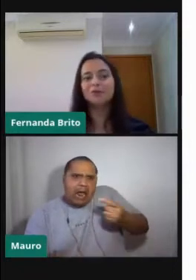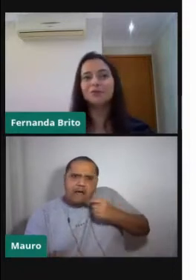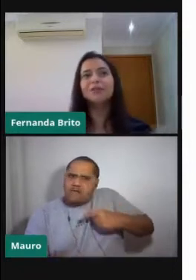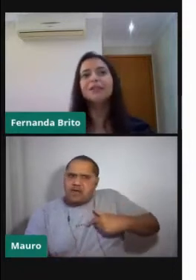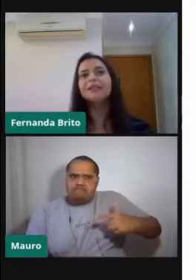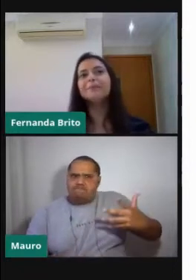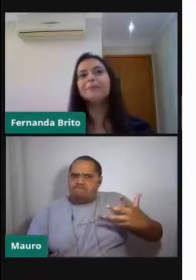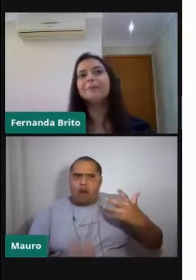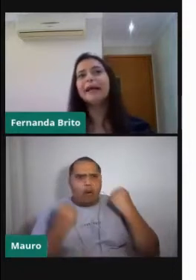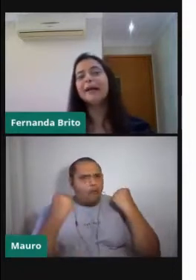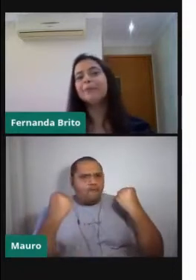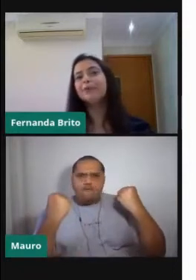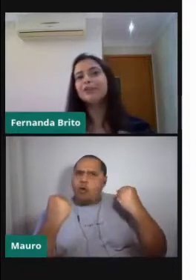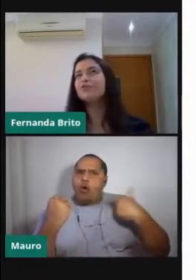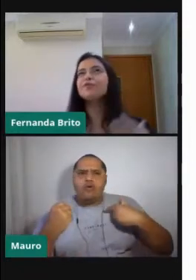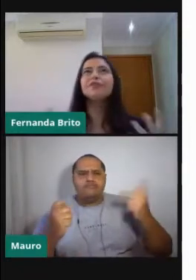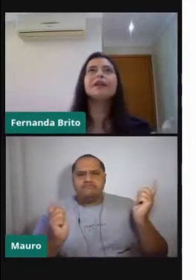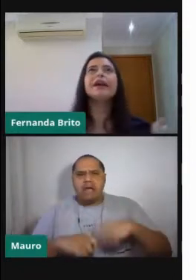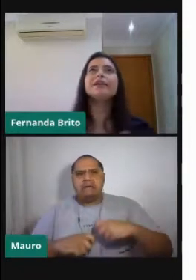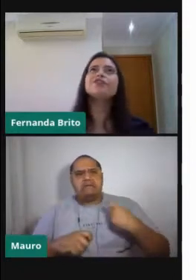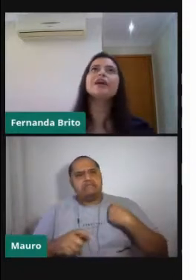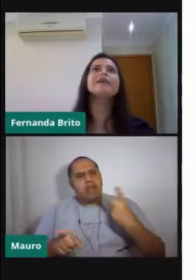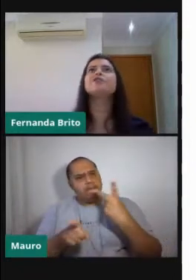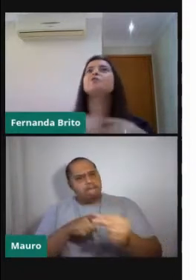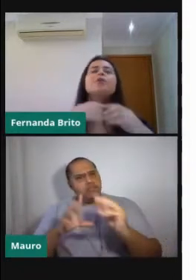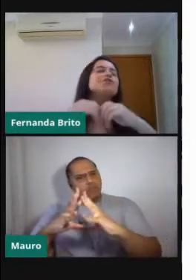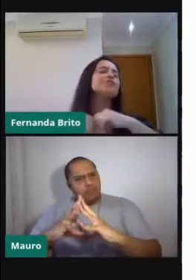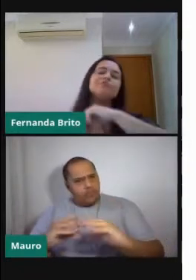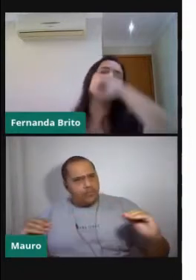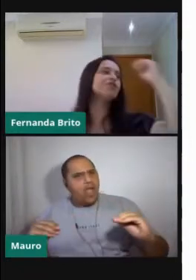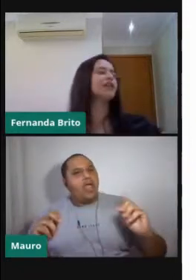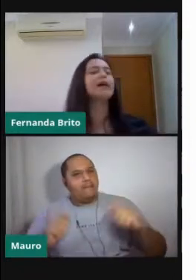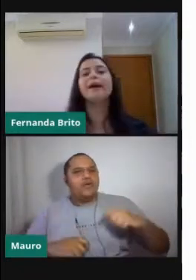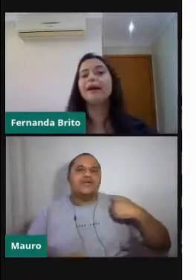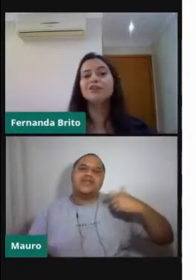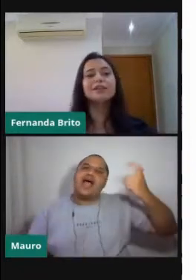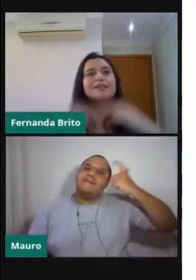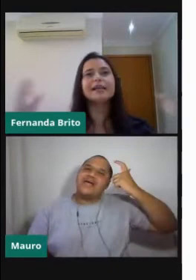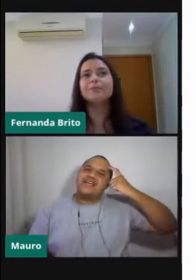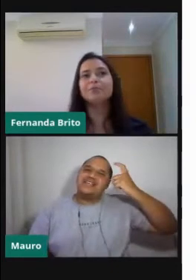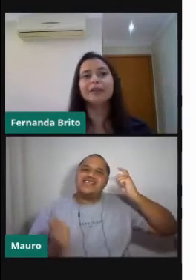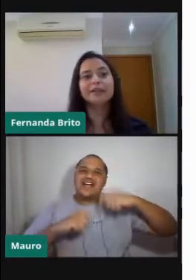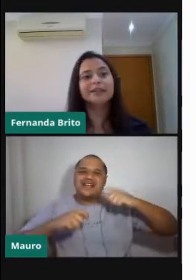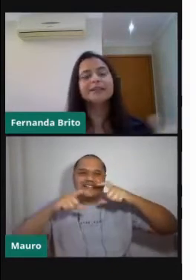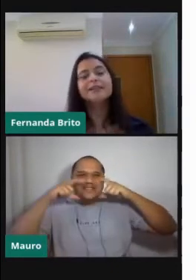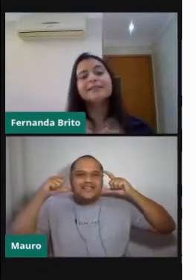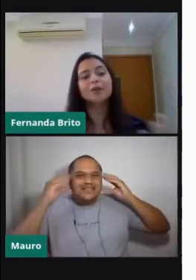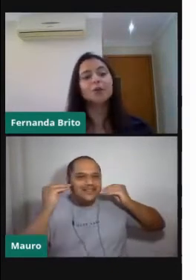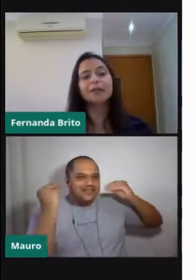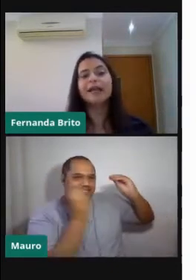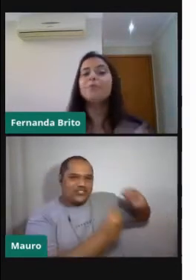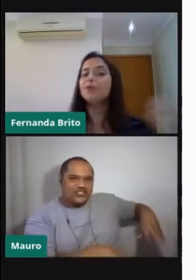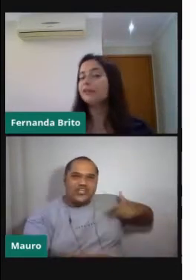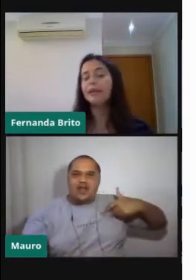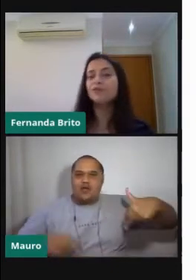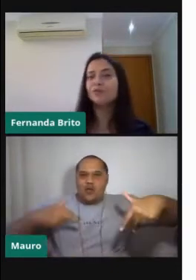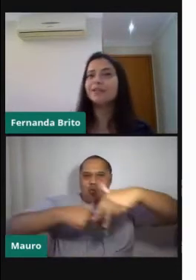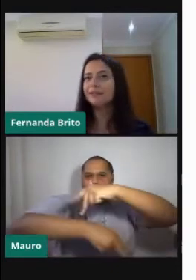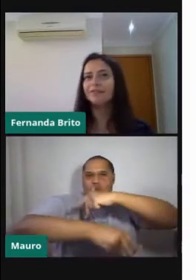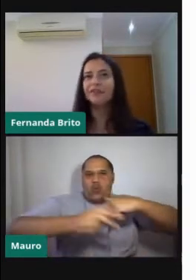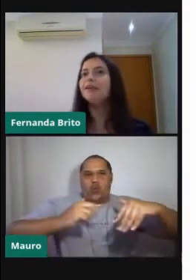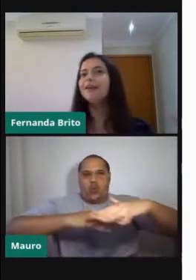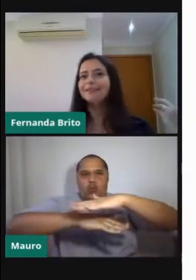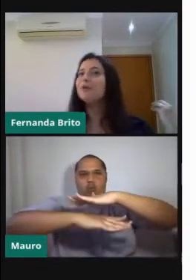muito alto para poder justificar e achar que a gente pode, né, tirar a máscara, sair por aí, se aglomerar, porque